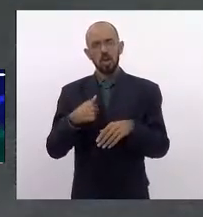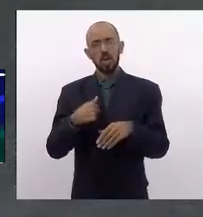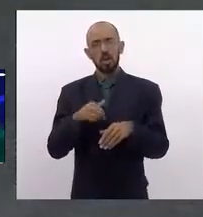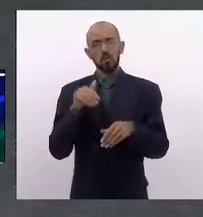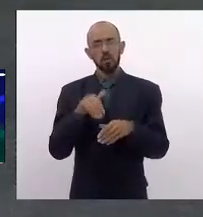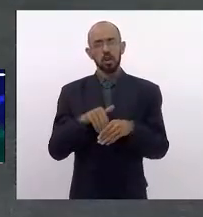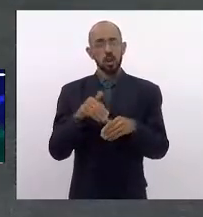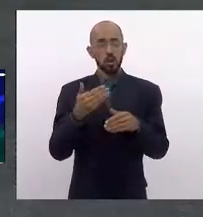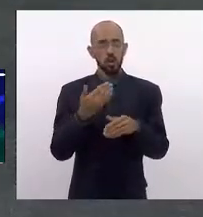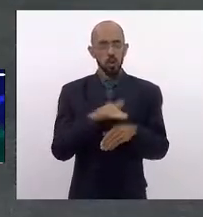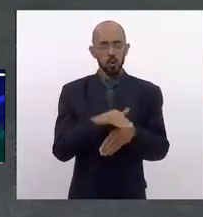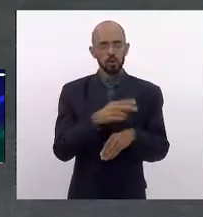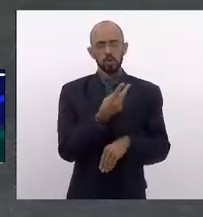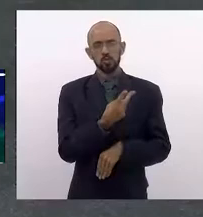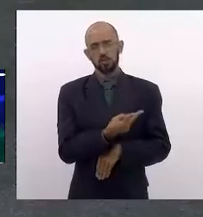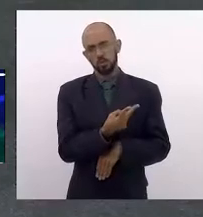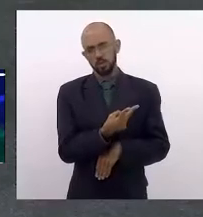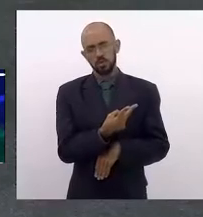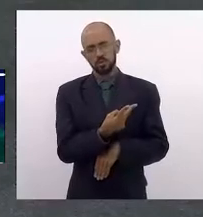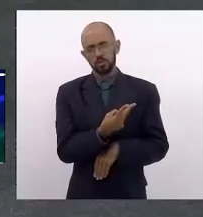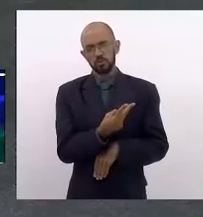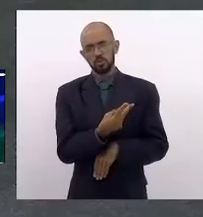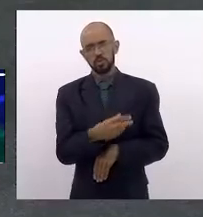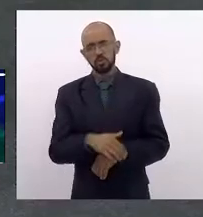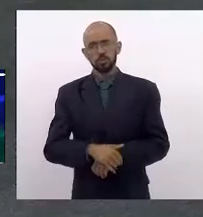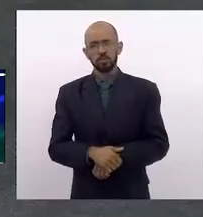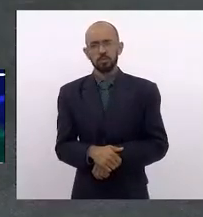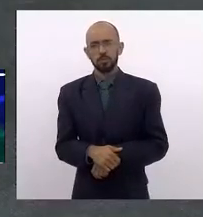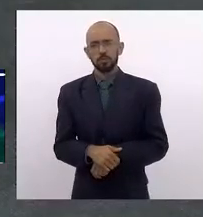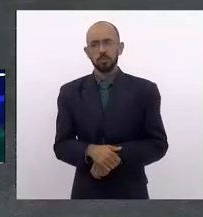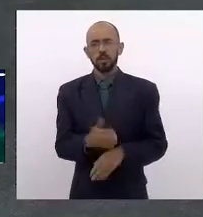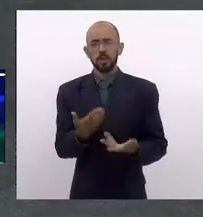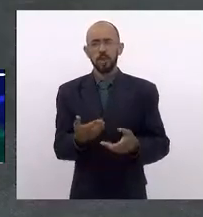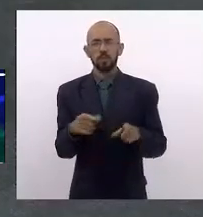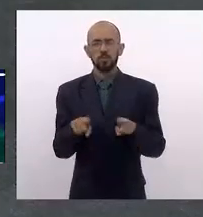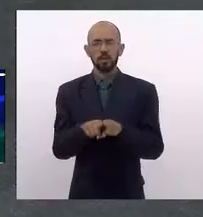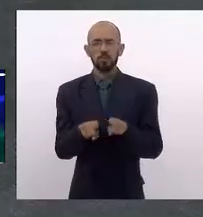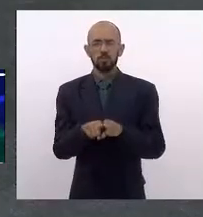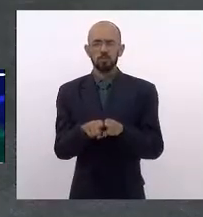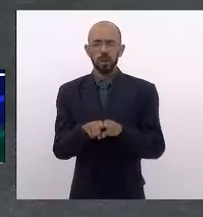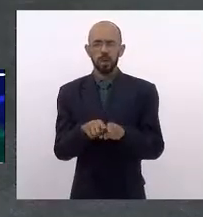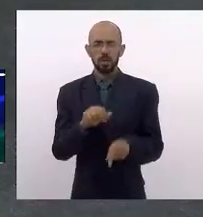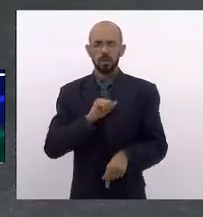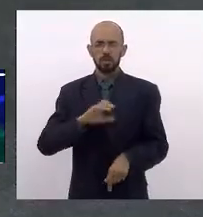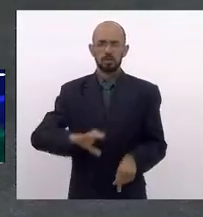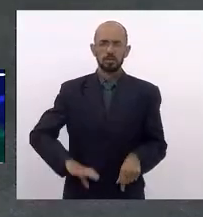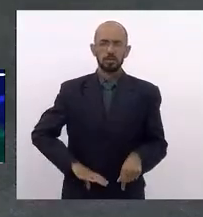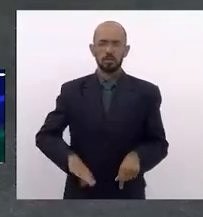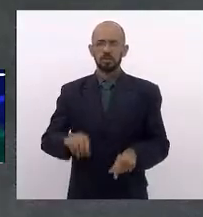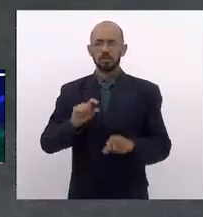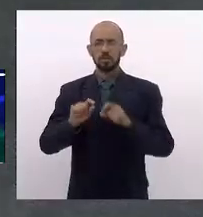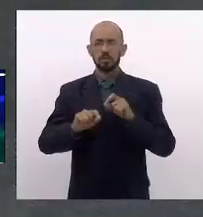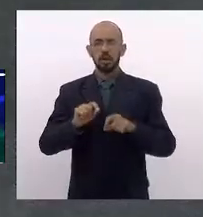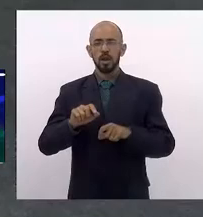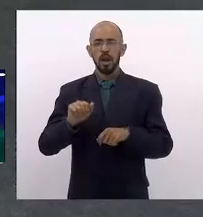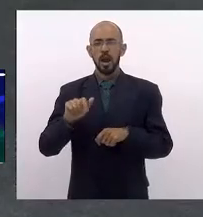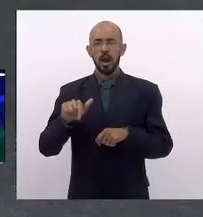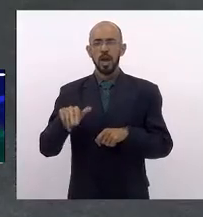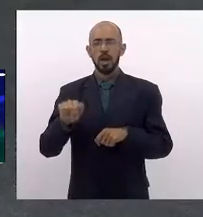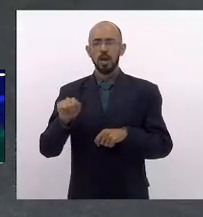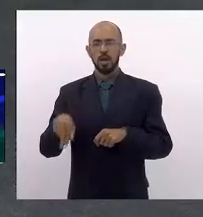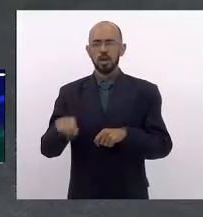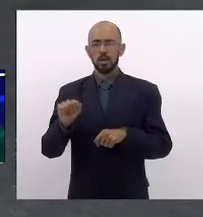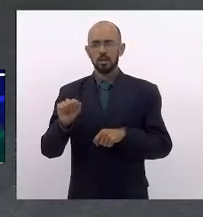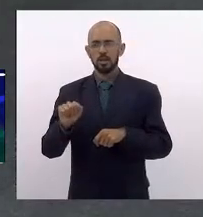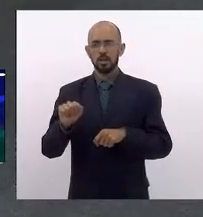ter Quantas contas Wilson e contra as contas do Caio Castro só queria Deputado aldacir ela deputada Ana deve